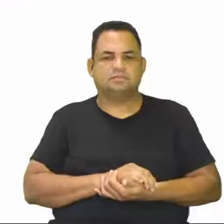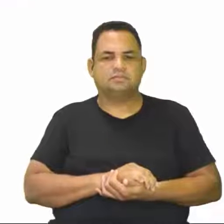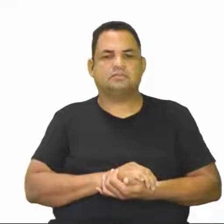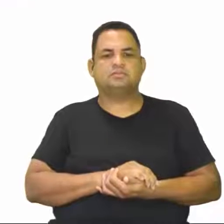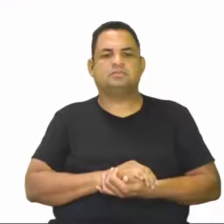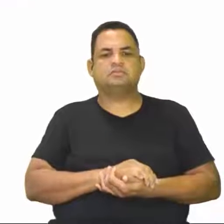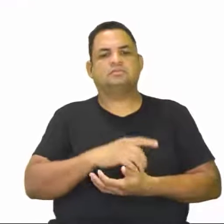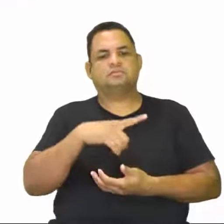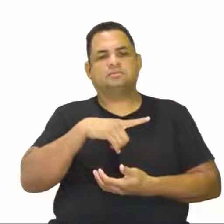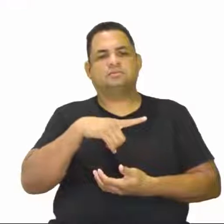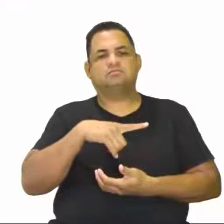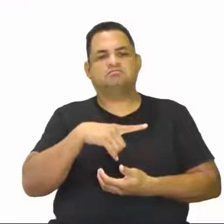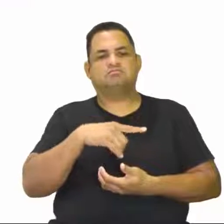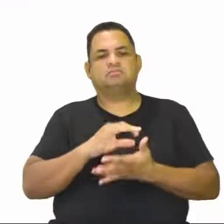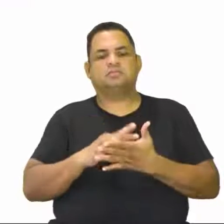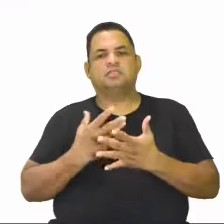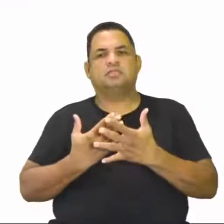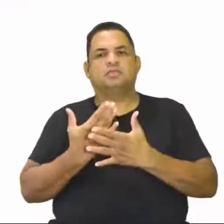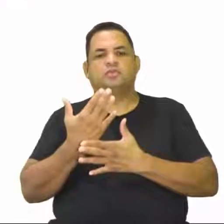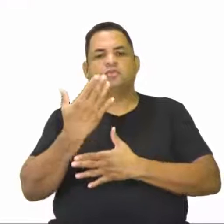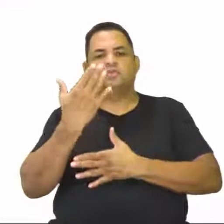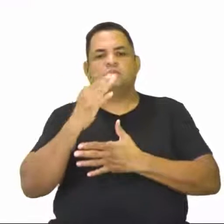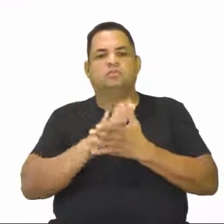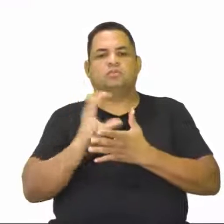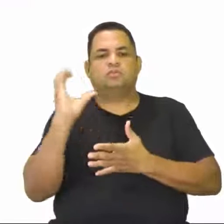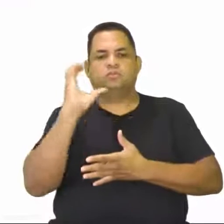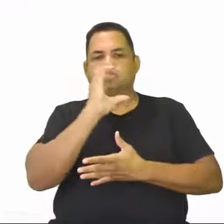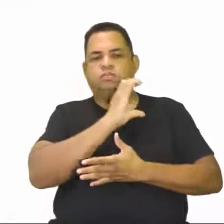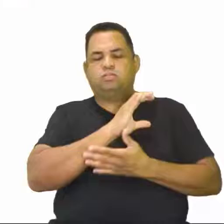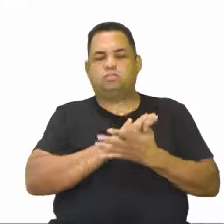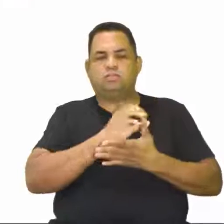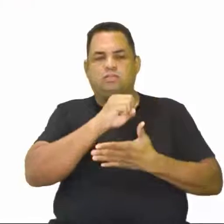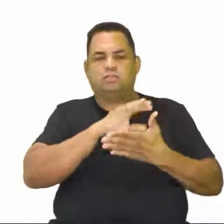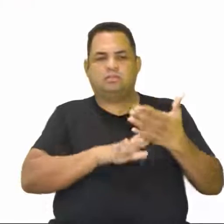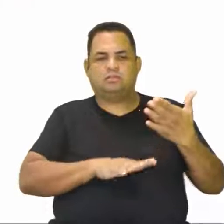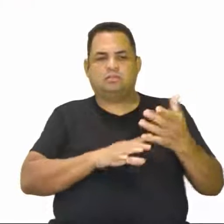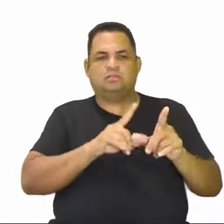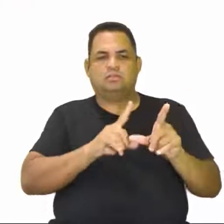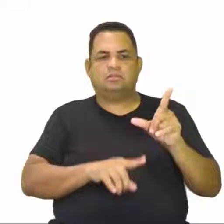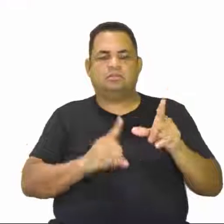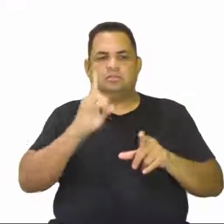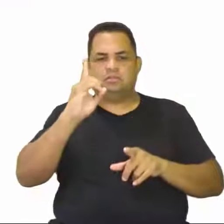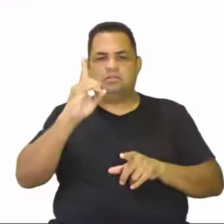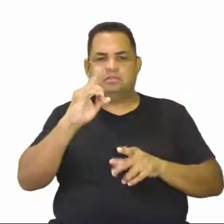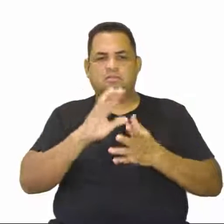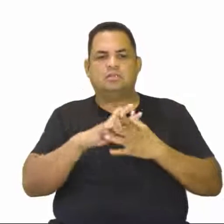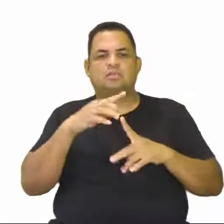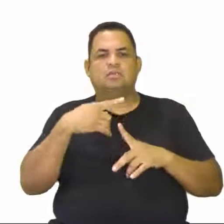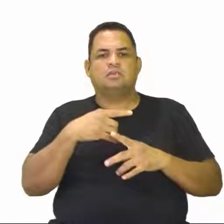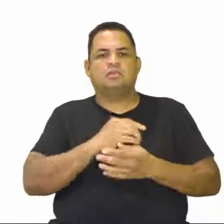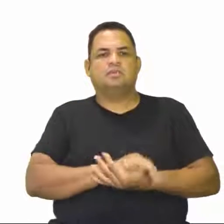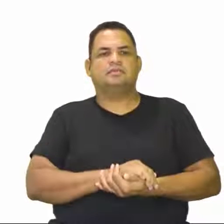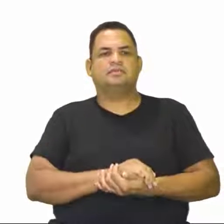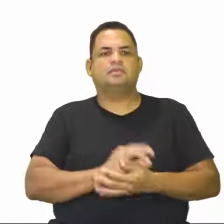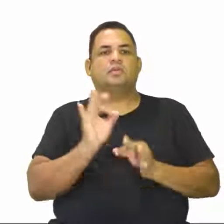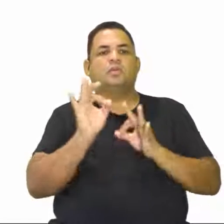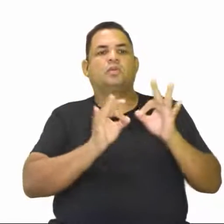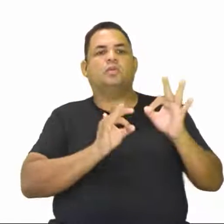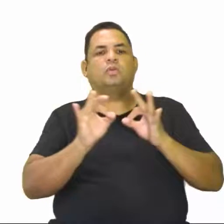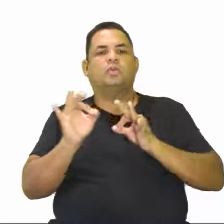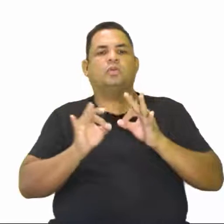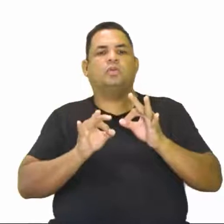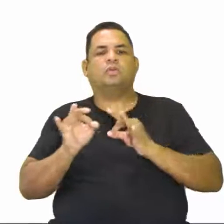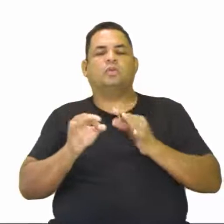uma liberação de calor. Então a nossa alternativa correta é sem dúvida a alternativa D. Isso porque, olha só o esqueminha